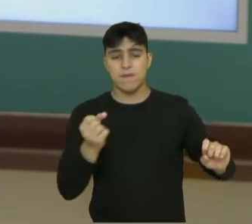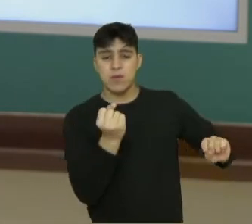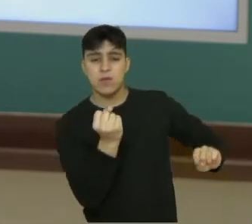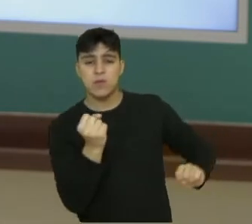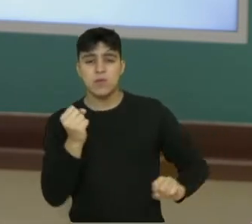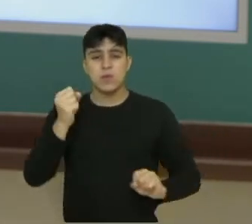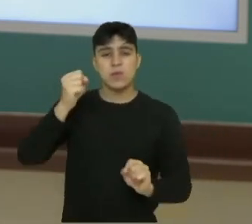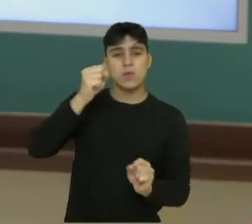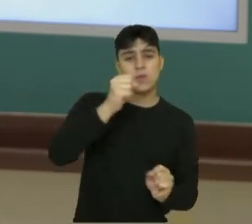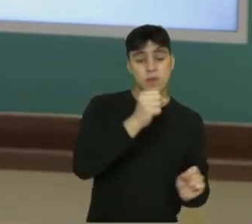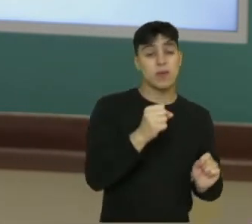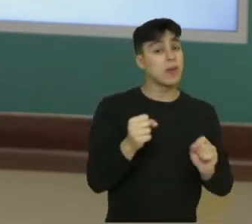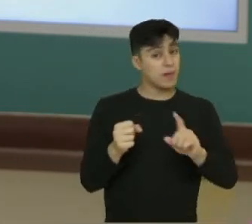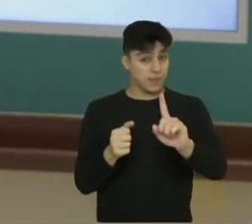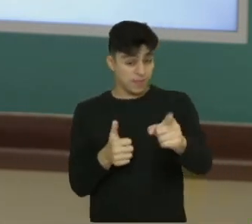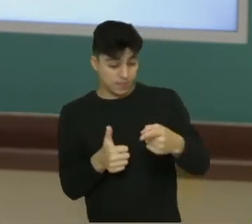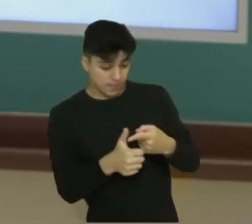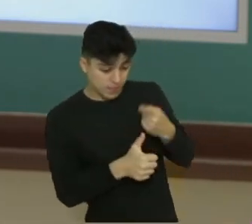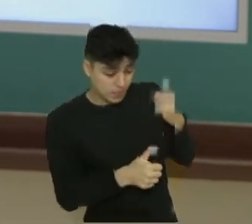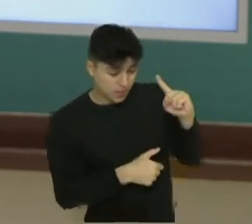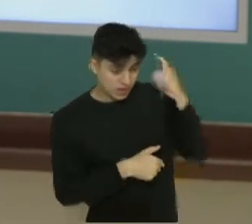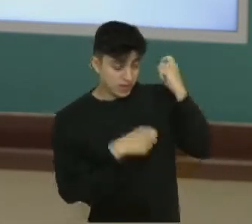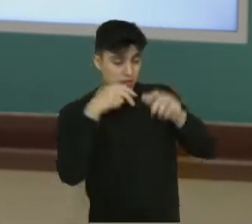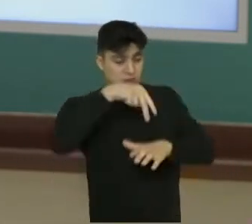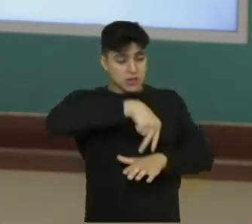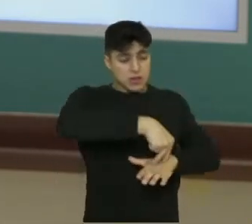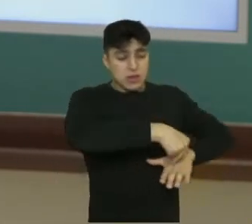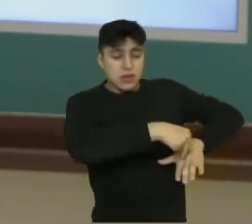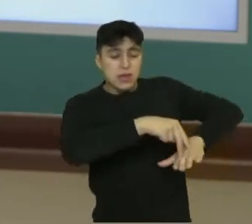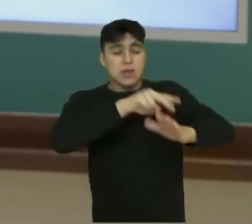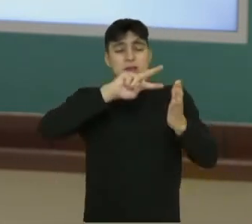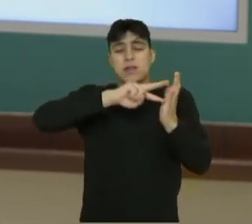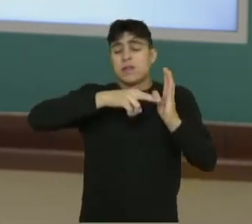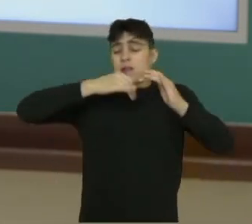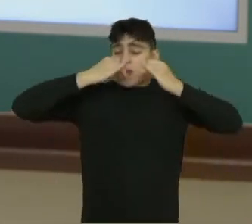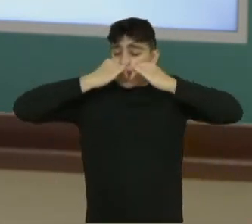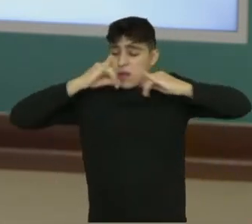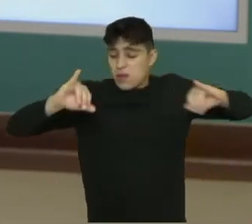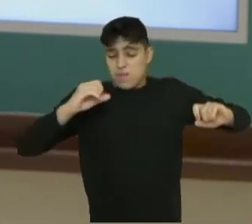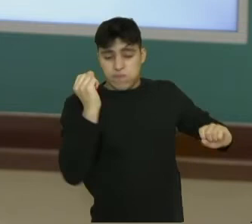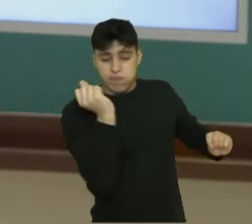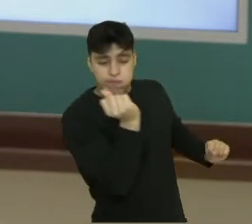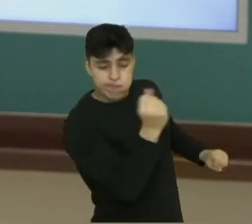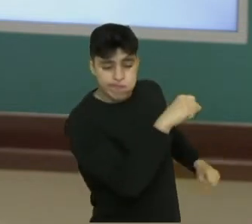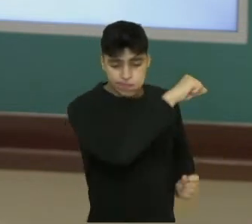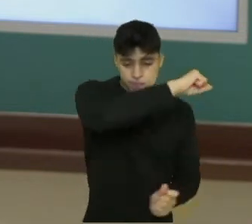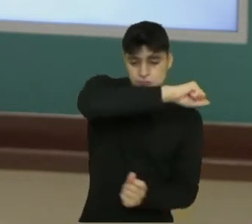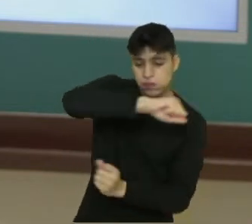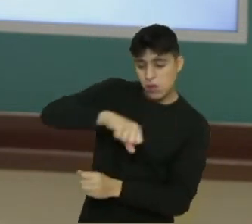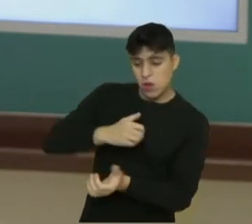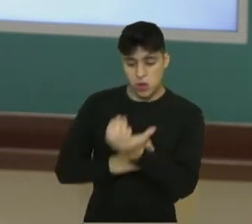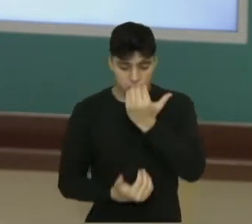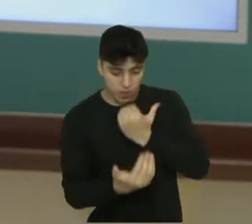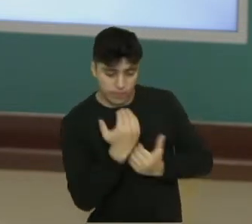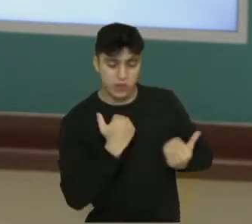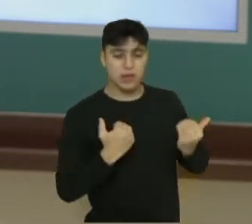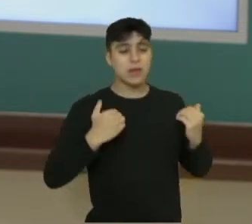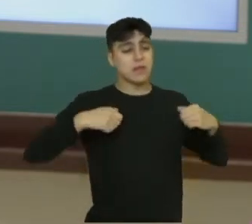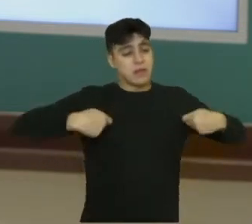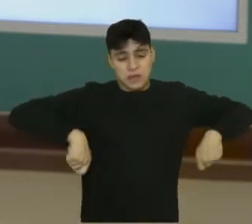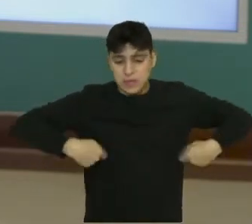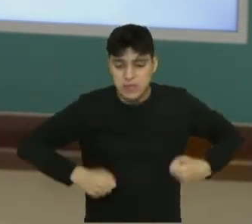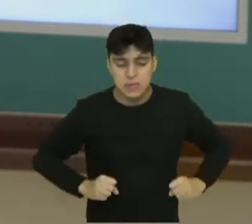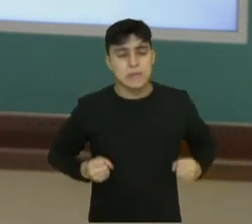jangadinha ali só no remo, né? Ou seja, a sua energia que você estava lá, você lutou um monte para poder se alimentar e você estava jogando essa energia